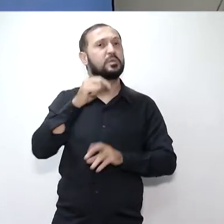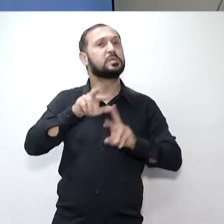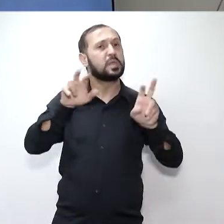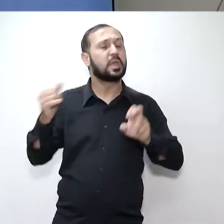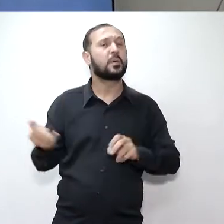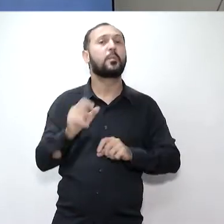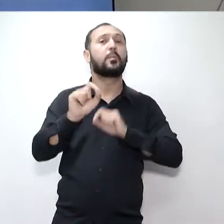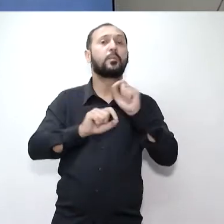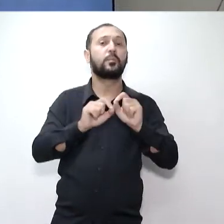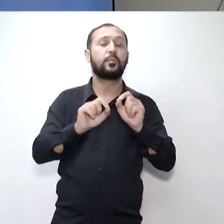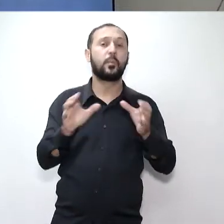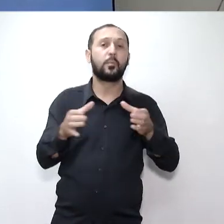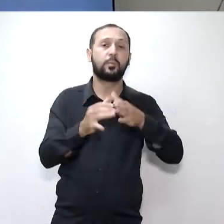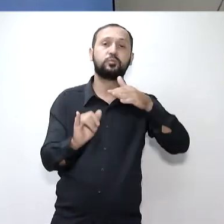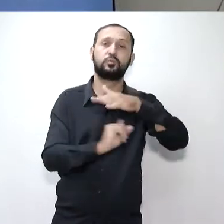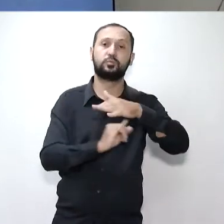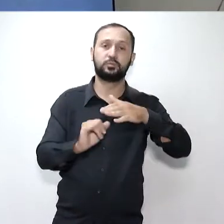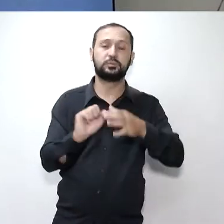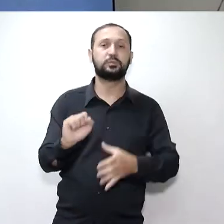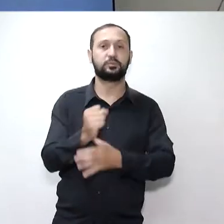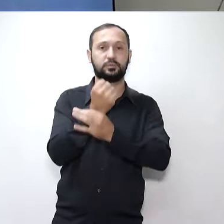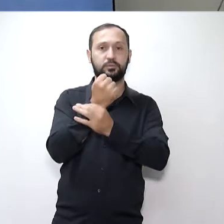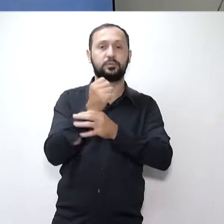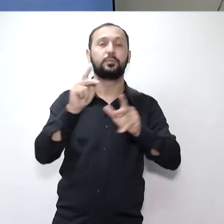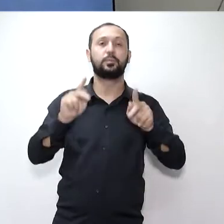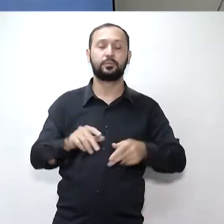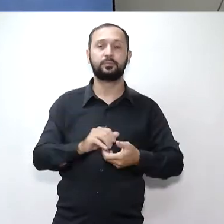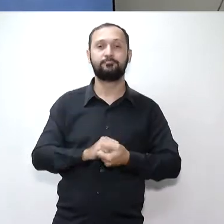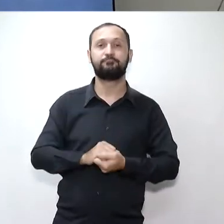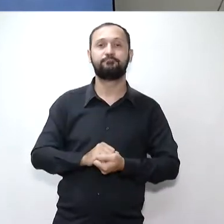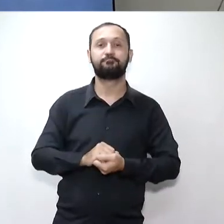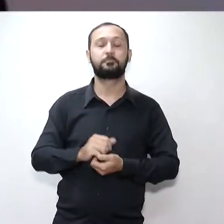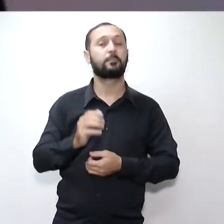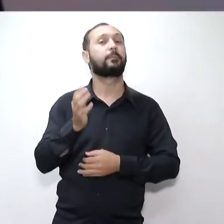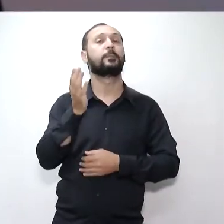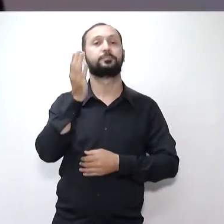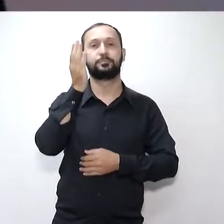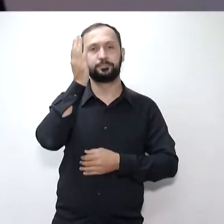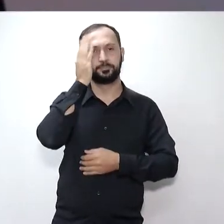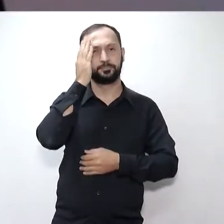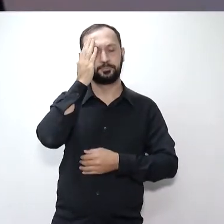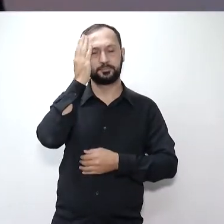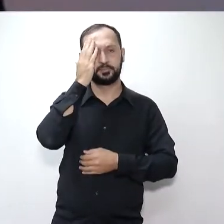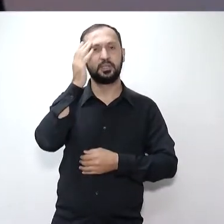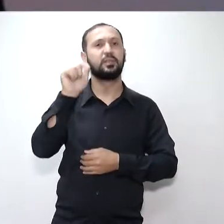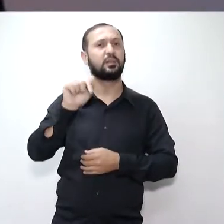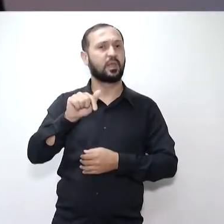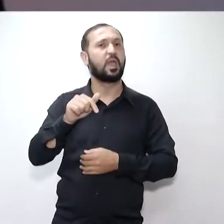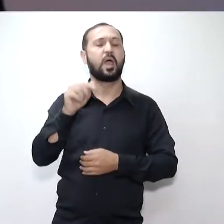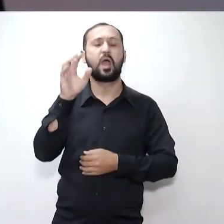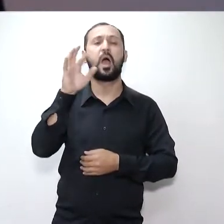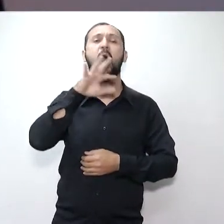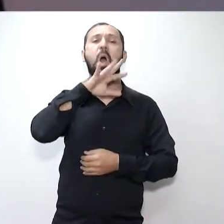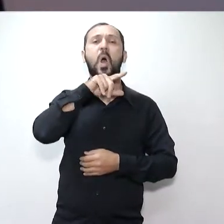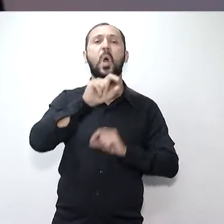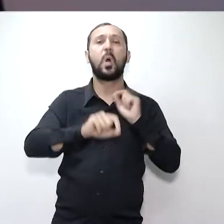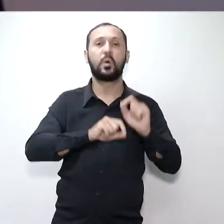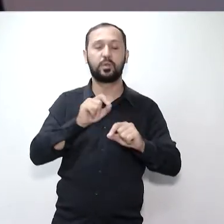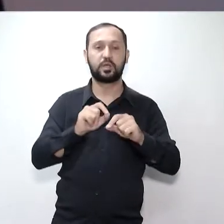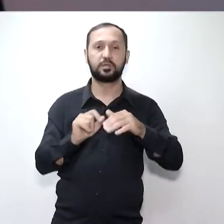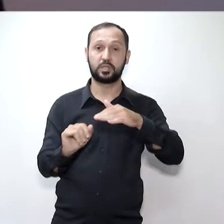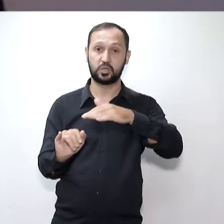a relevância da matéria para as instituições de segurança pública. Eu sei o quanto é